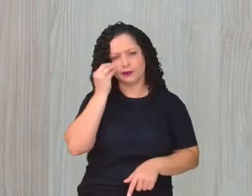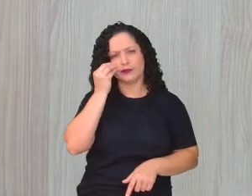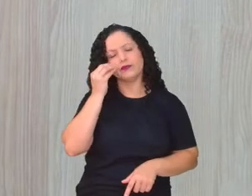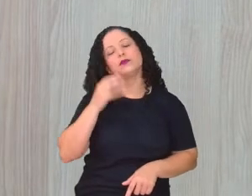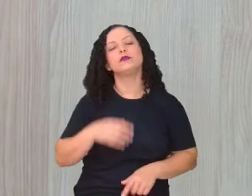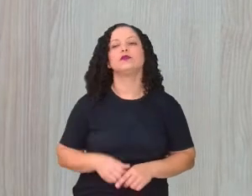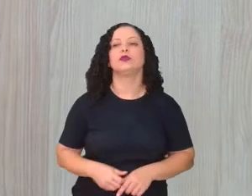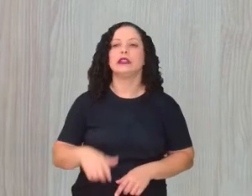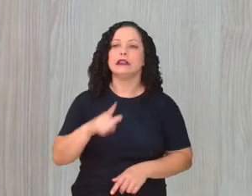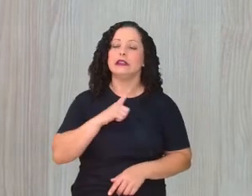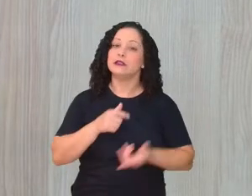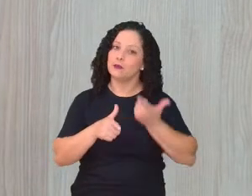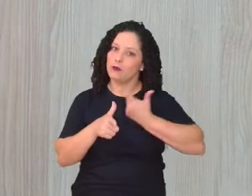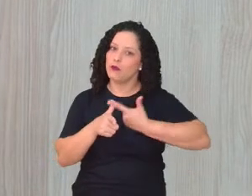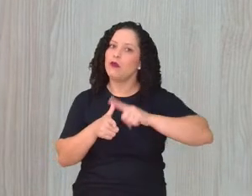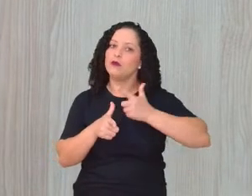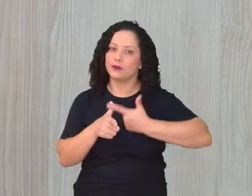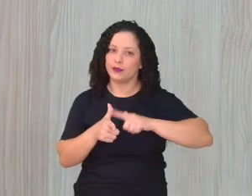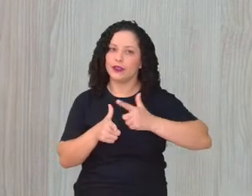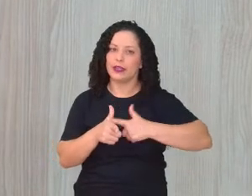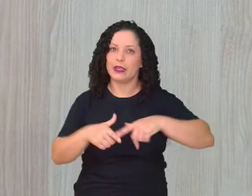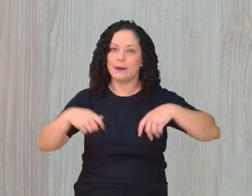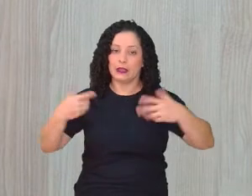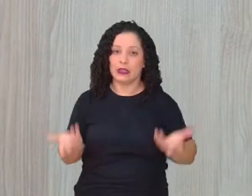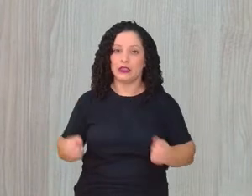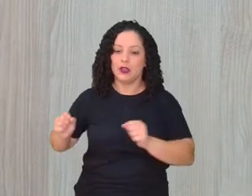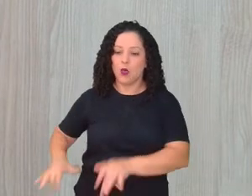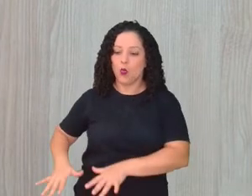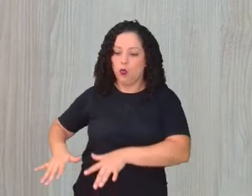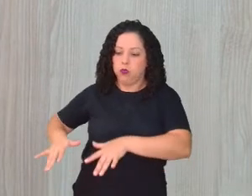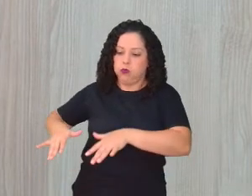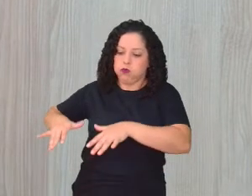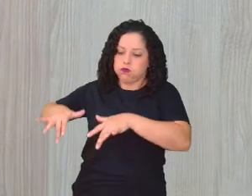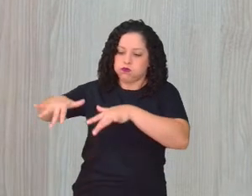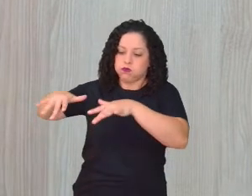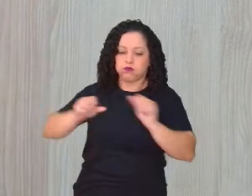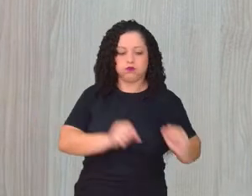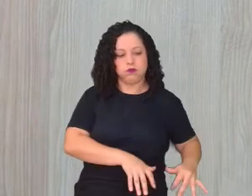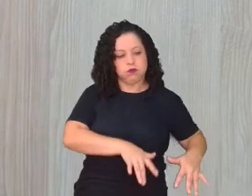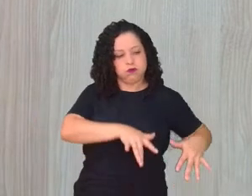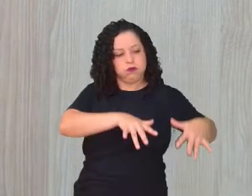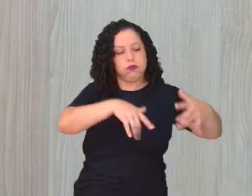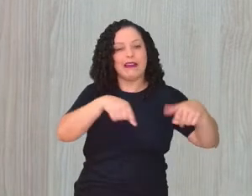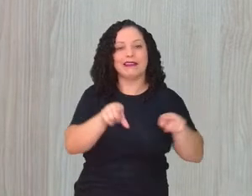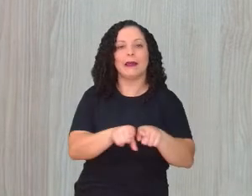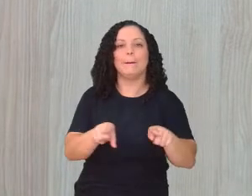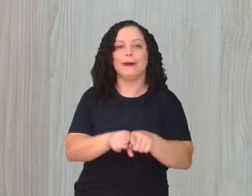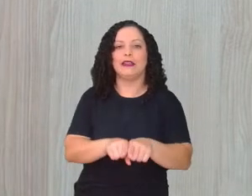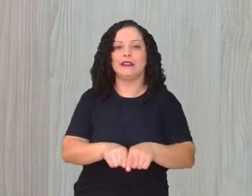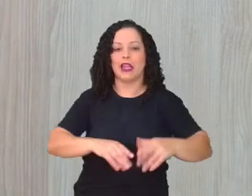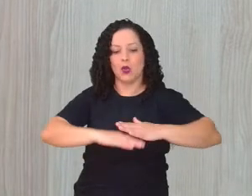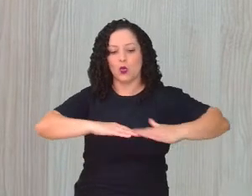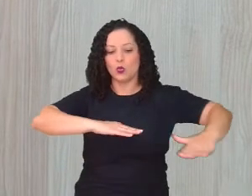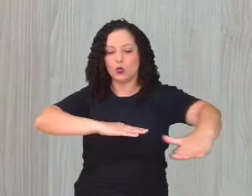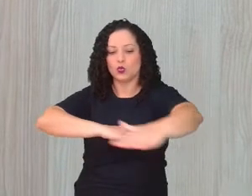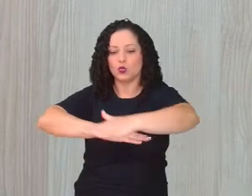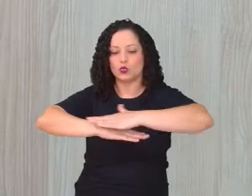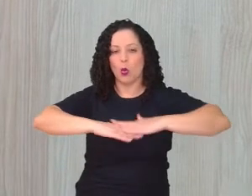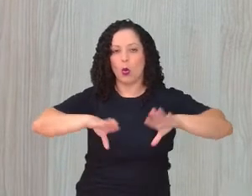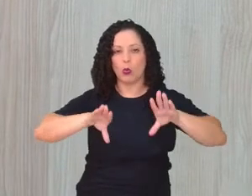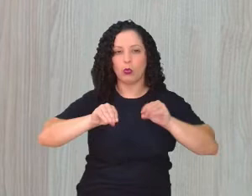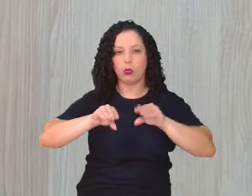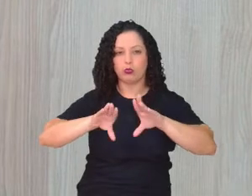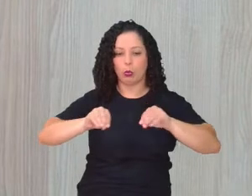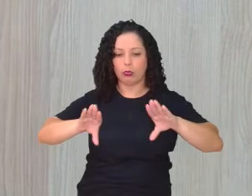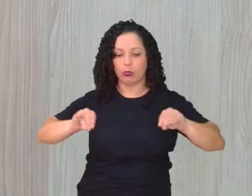né, de cheias e tudo mais, mas isso também encharcava o solo com matérias orgânicas, né, que vinham